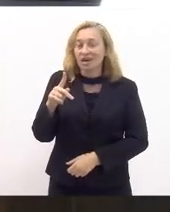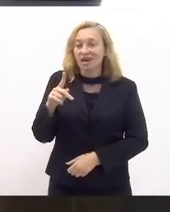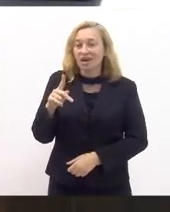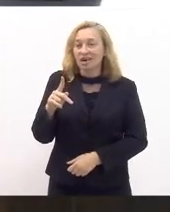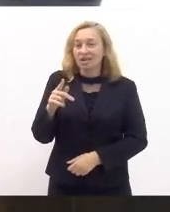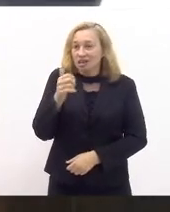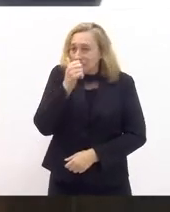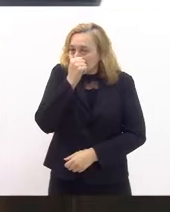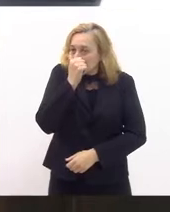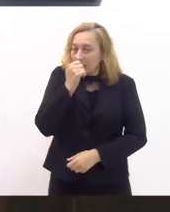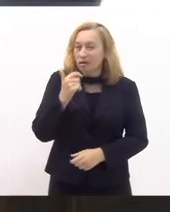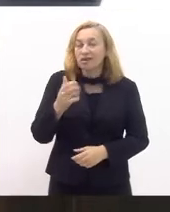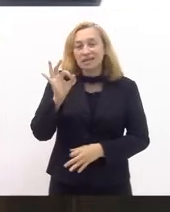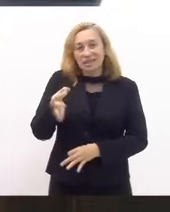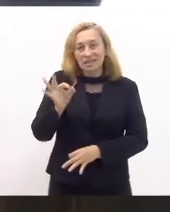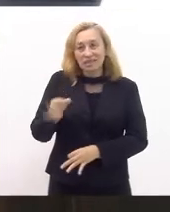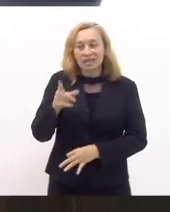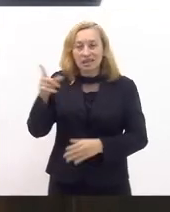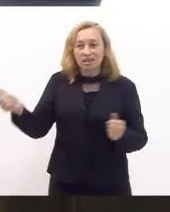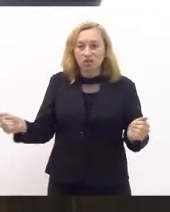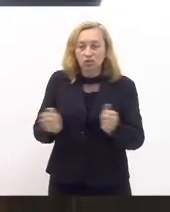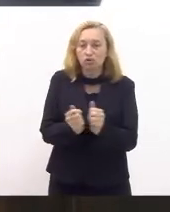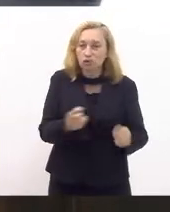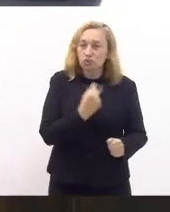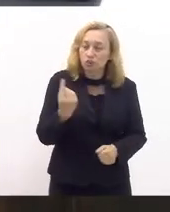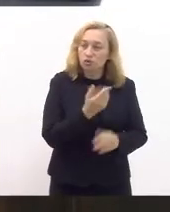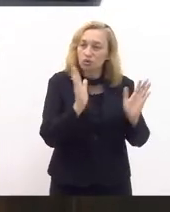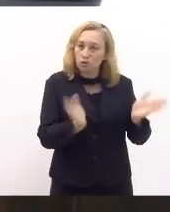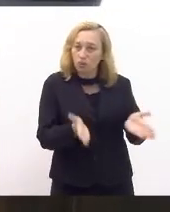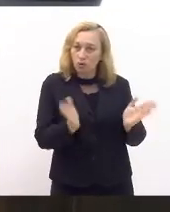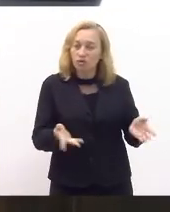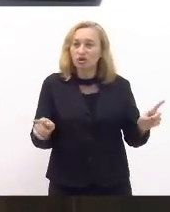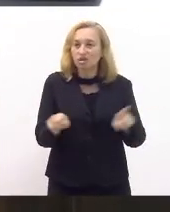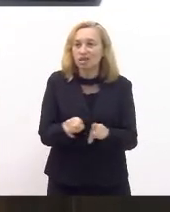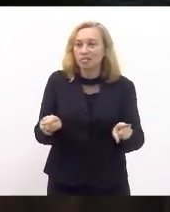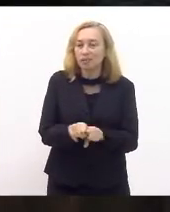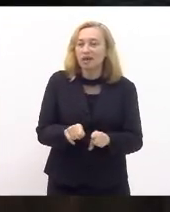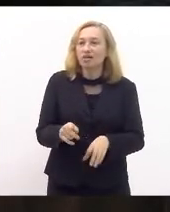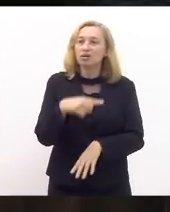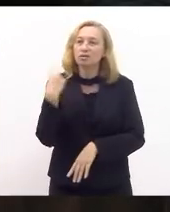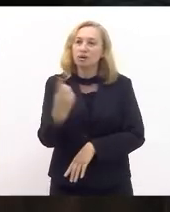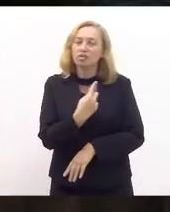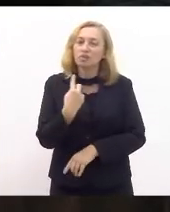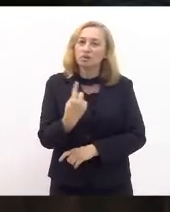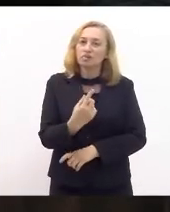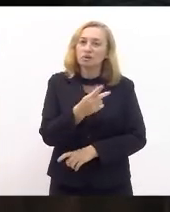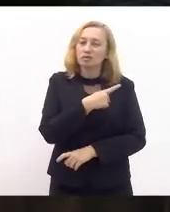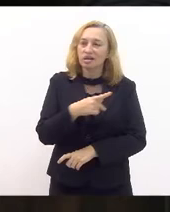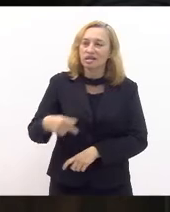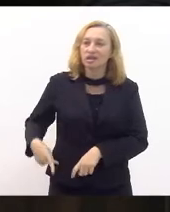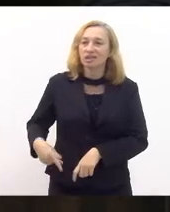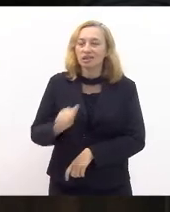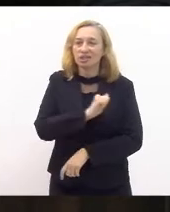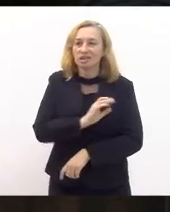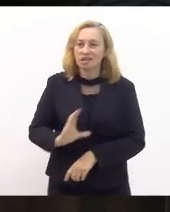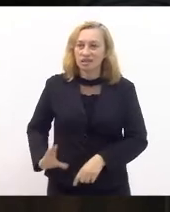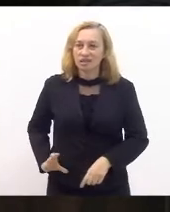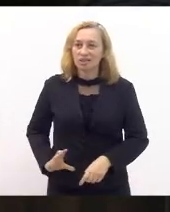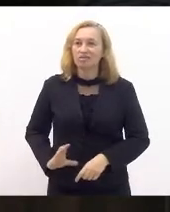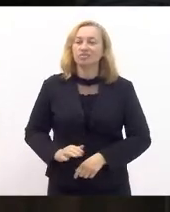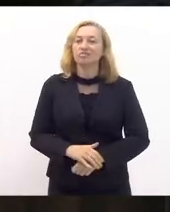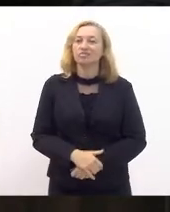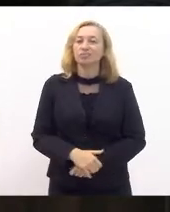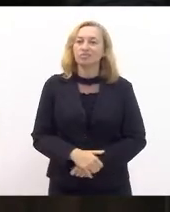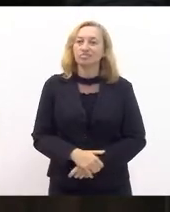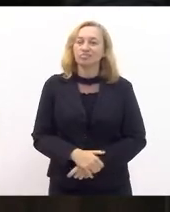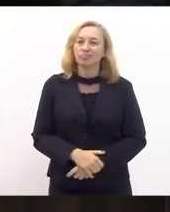conosco hoje o nosso governador Cláudio Castro e também o nosso presidente André Siciliano, que